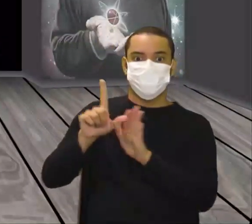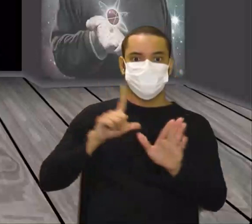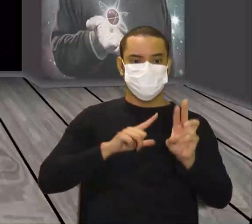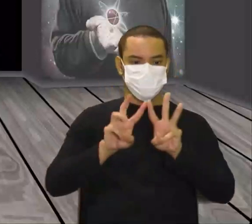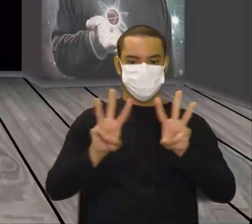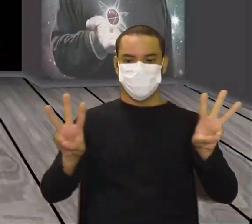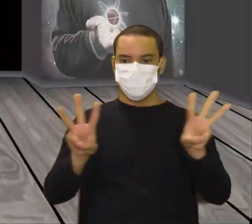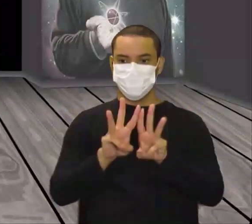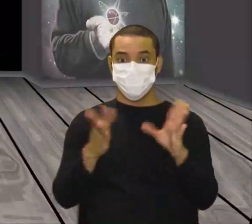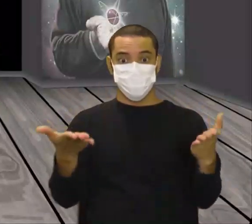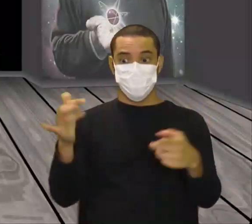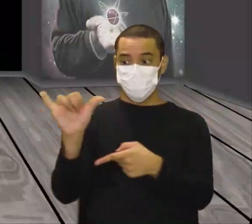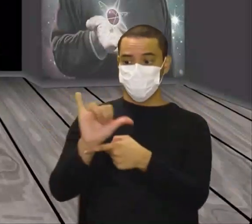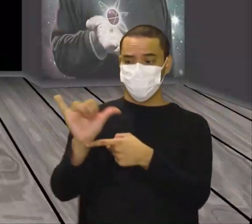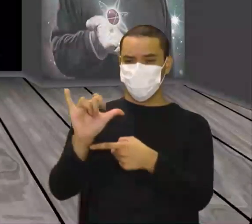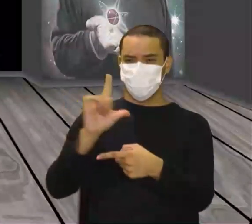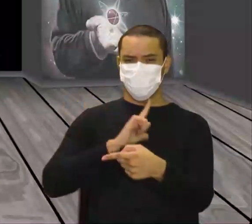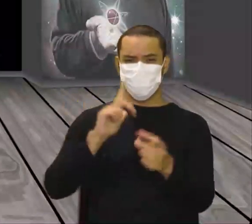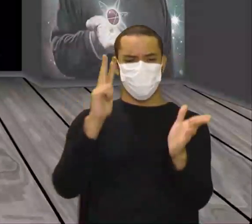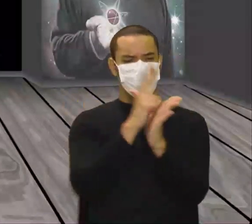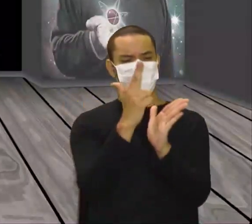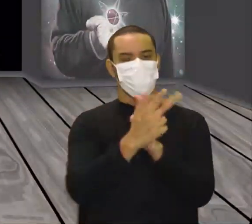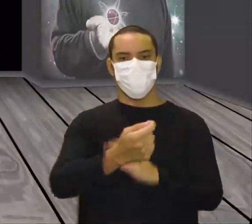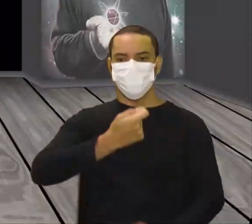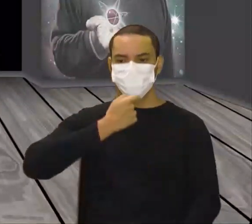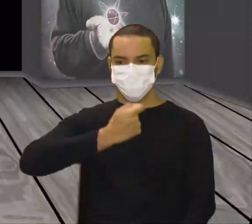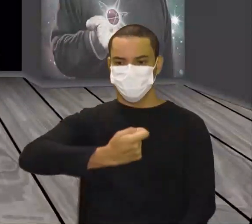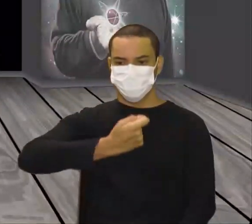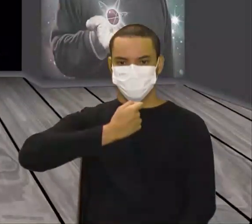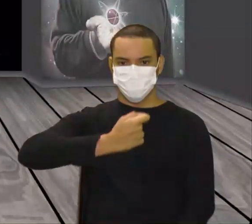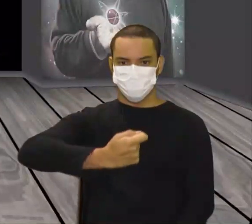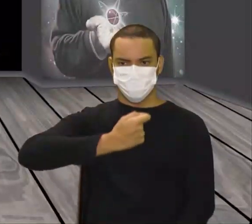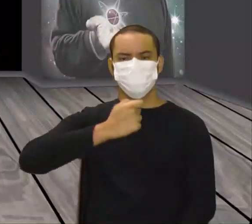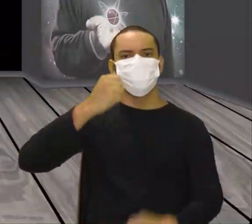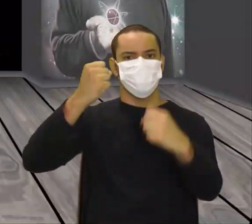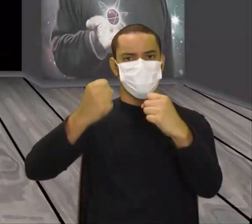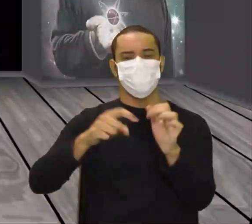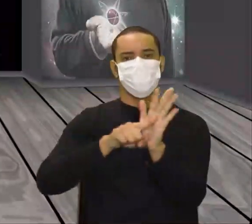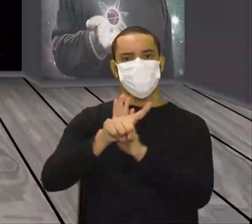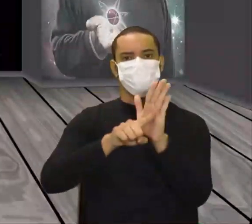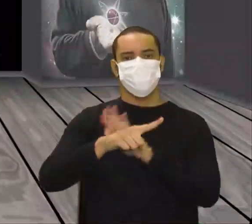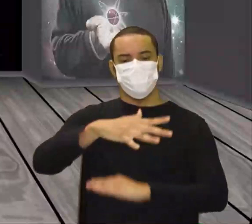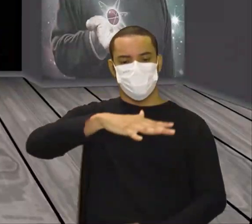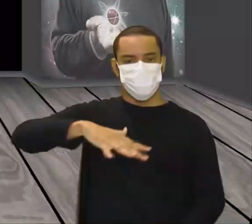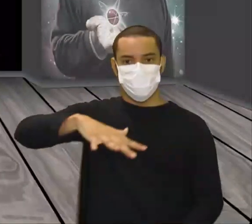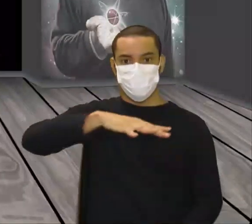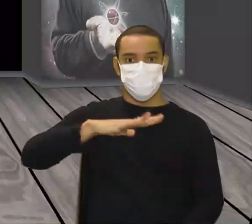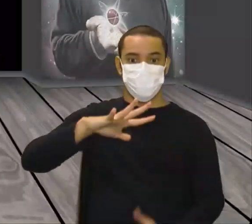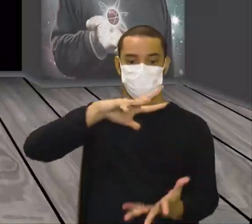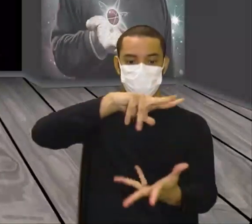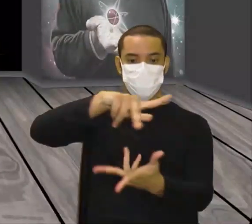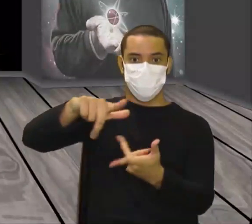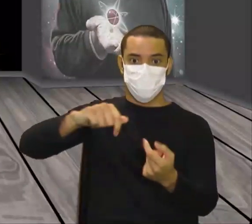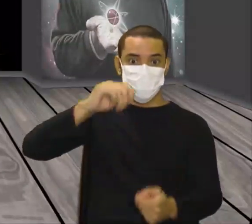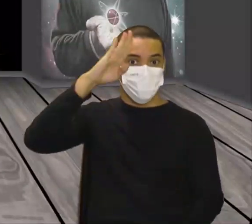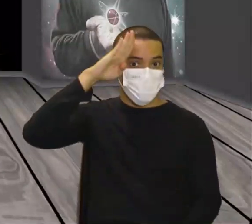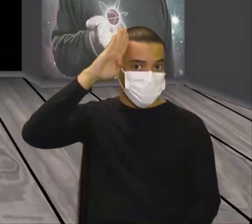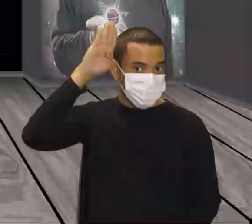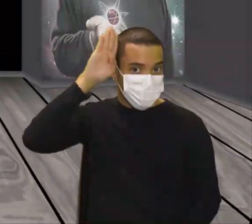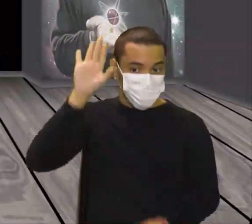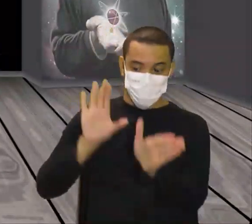sites, hoje no YouTube tem várias reportagens também, né? Você pode pesquisar. No mundo acadêmico também, né? No Google Acadêmico